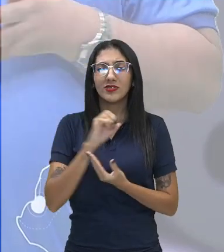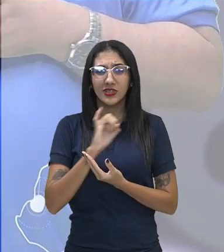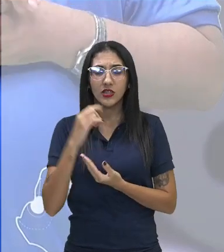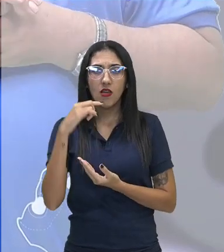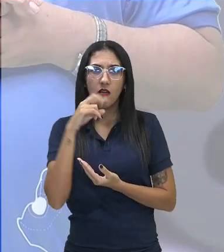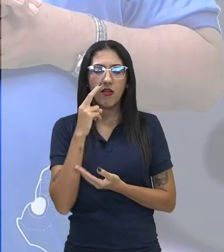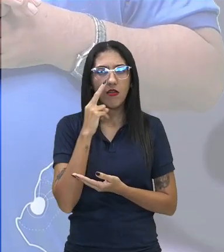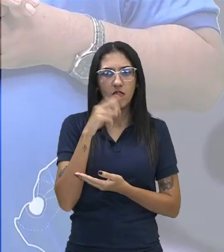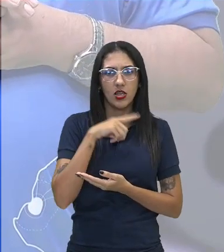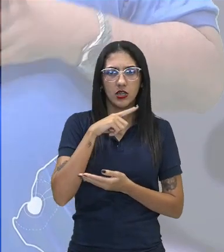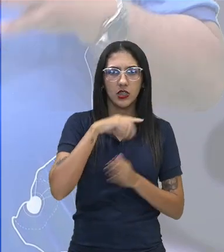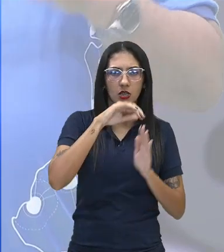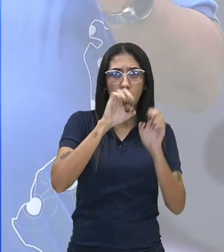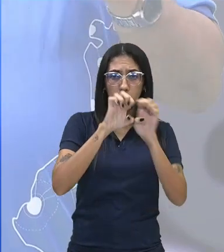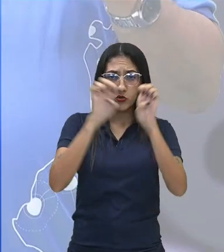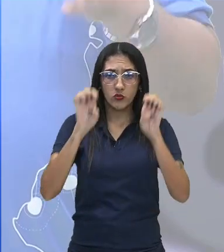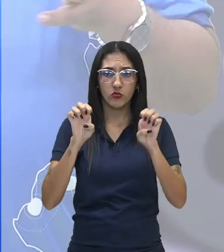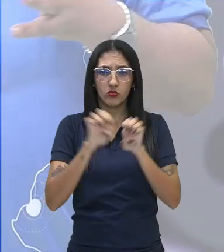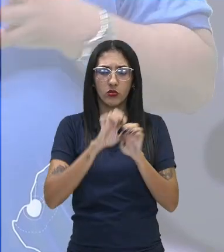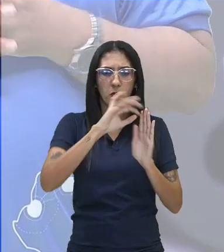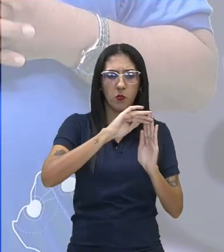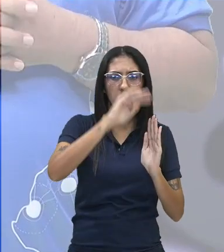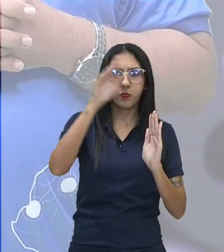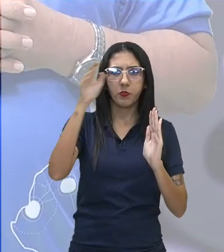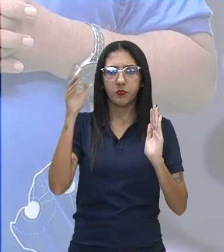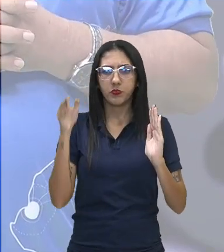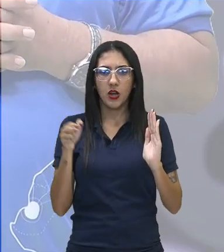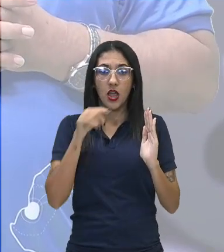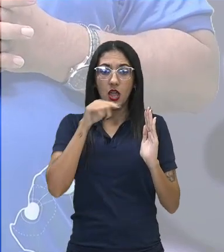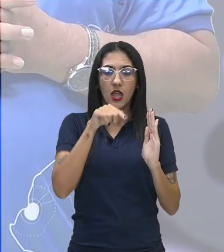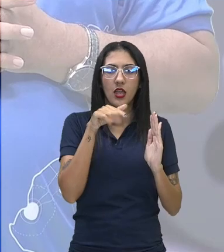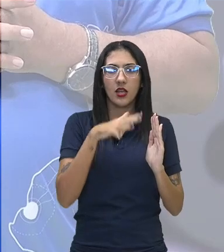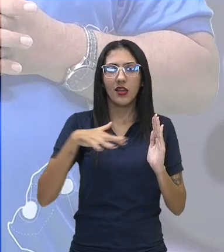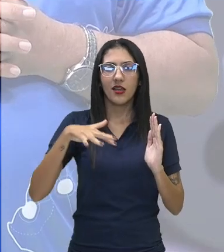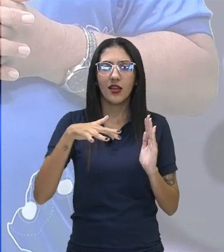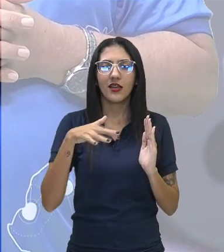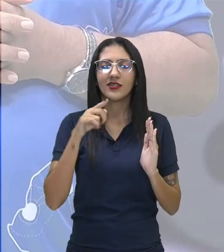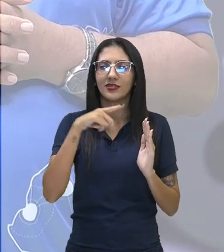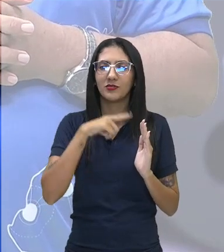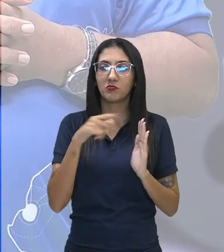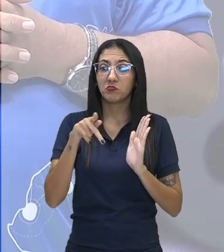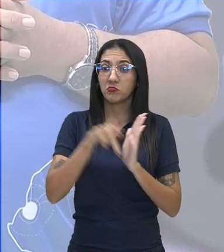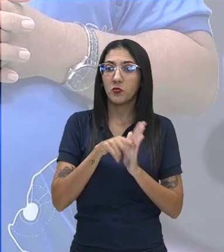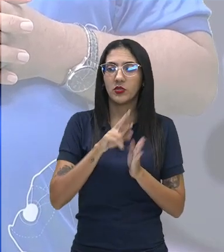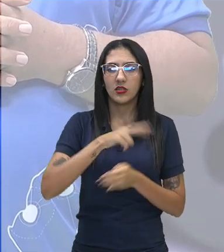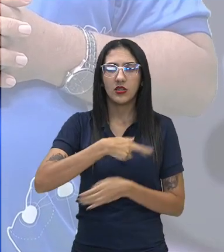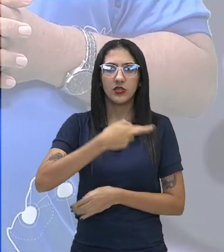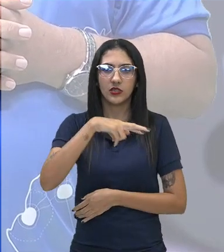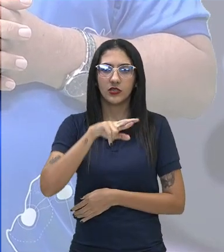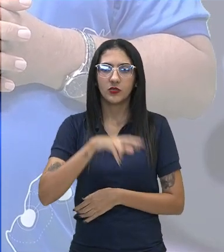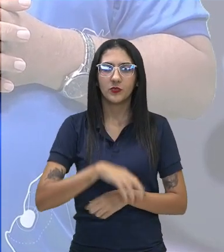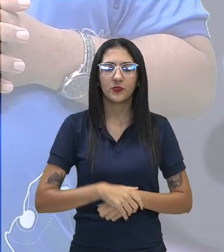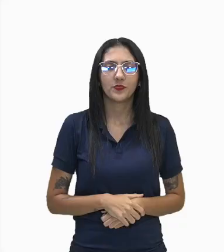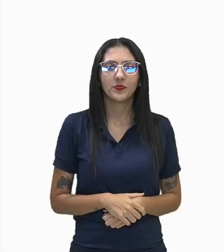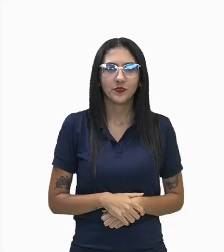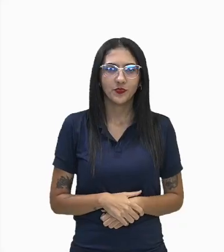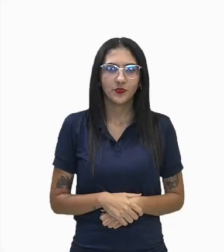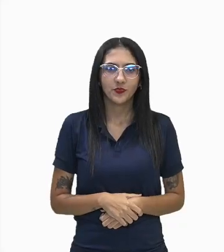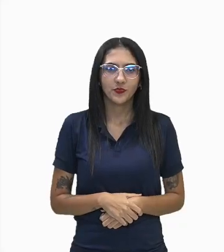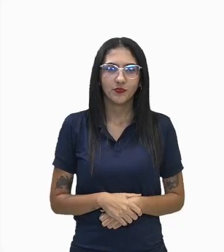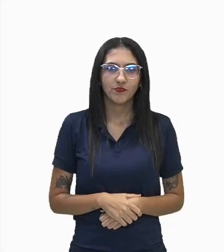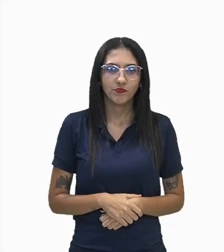tori, nós sabemos que ali é um local sagrado para o shintoísmo. Vamos ver o próximo